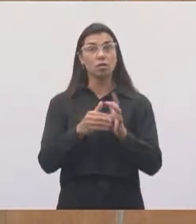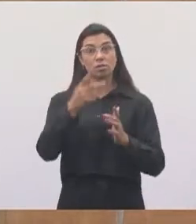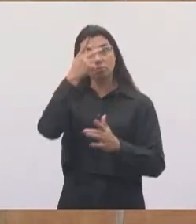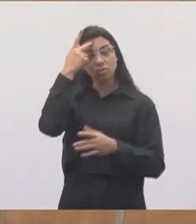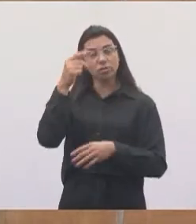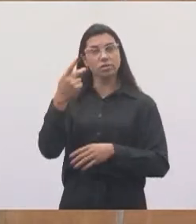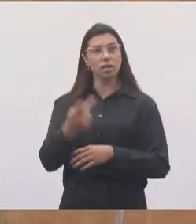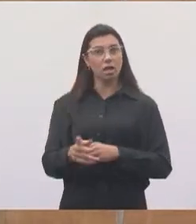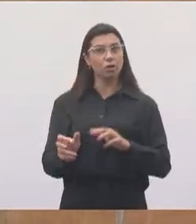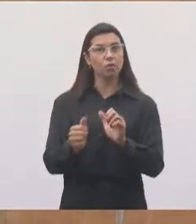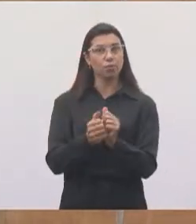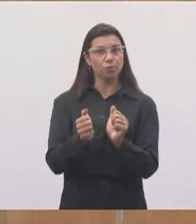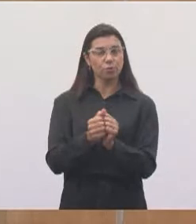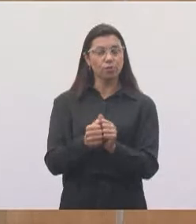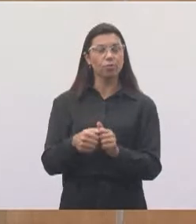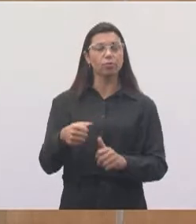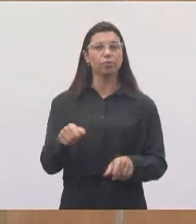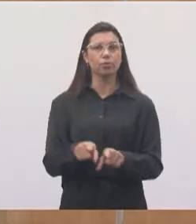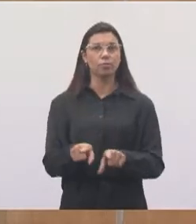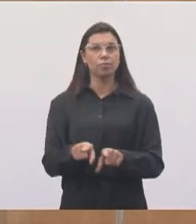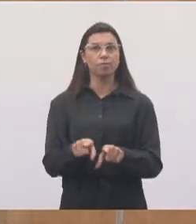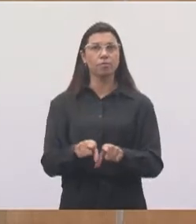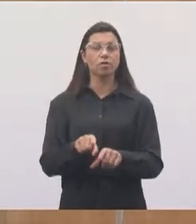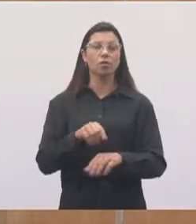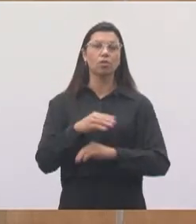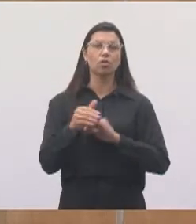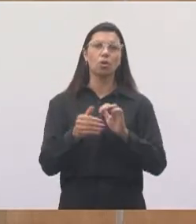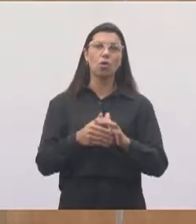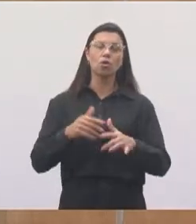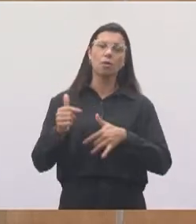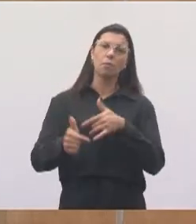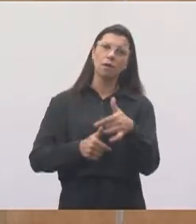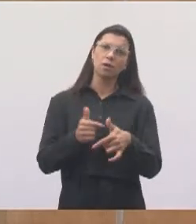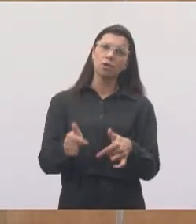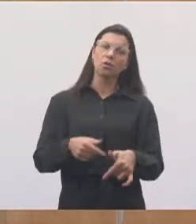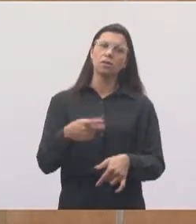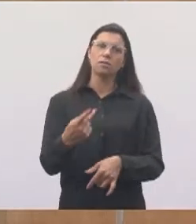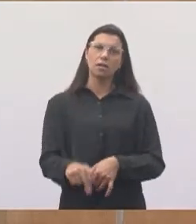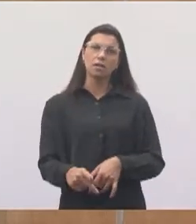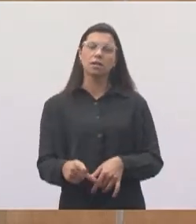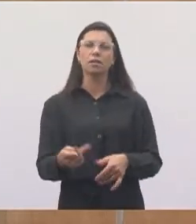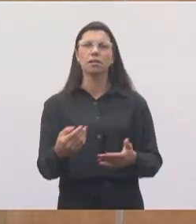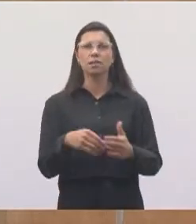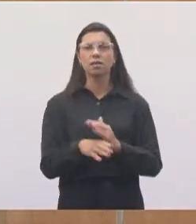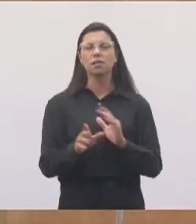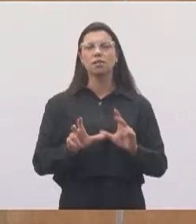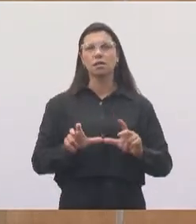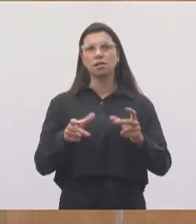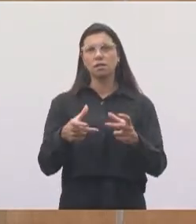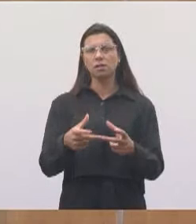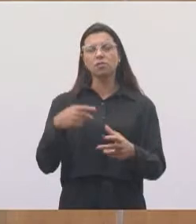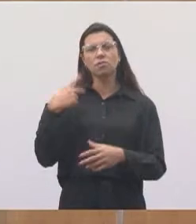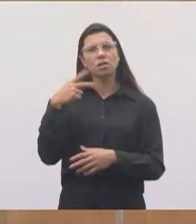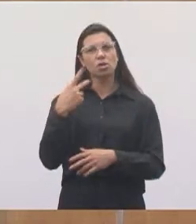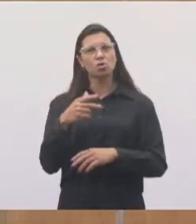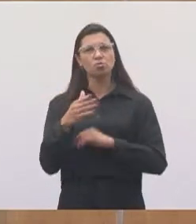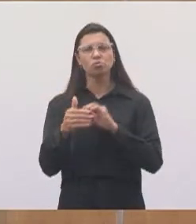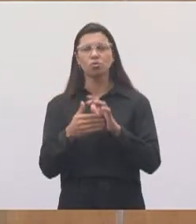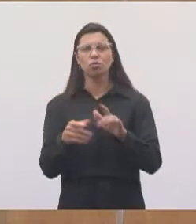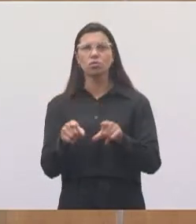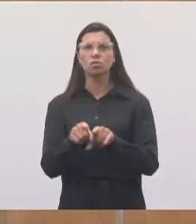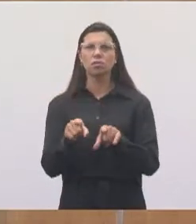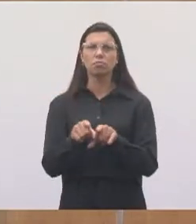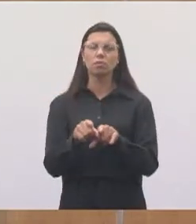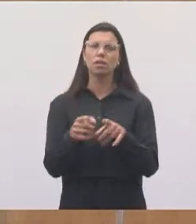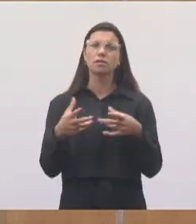que estão aqui nas galerias, os funcionários aqui da Câmara Municipal, os vereadores e vereadoras, e hoje